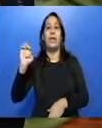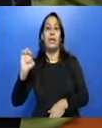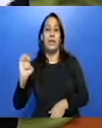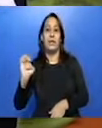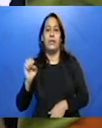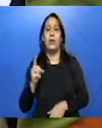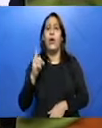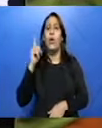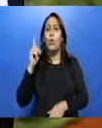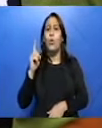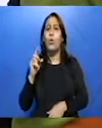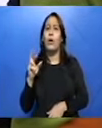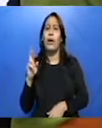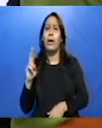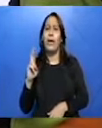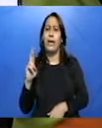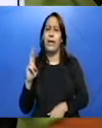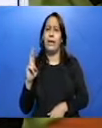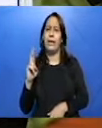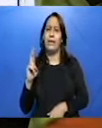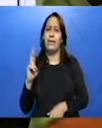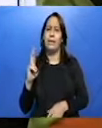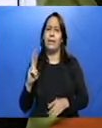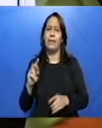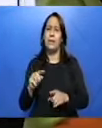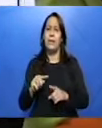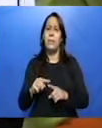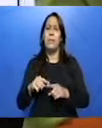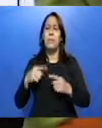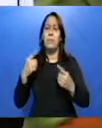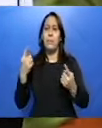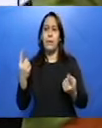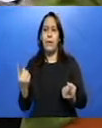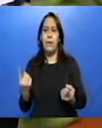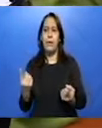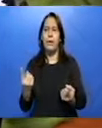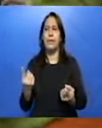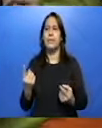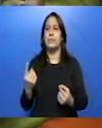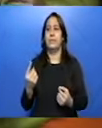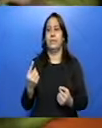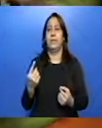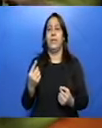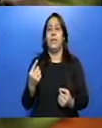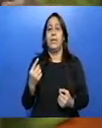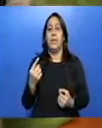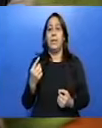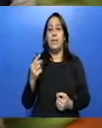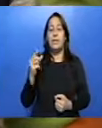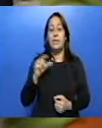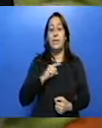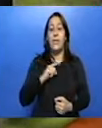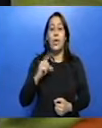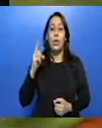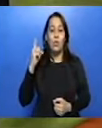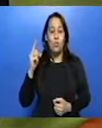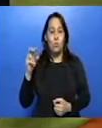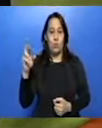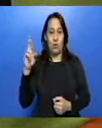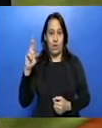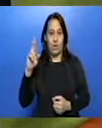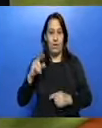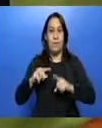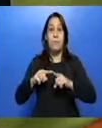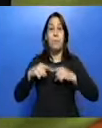Não teria que falar honra, Henrique? Não. Por que que não? Porque aqui,